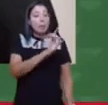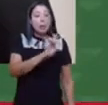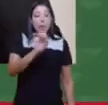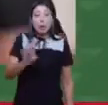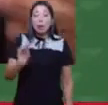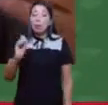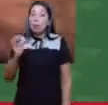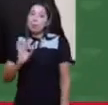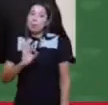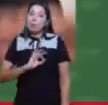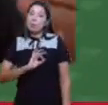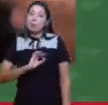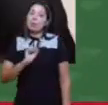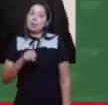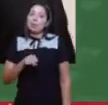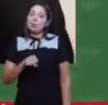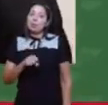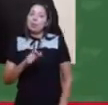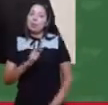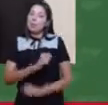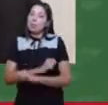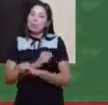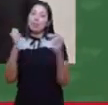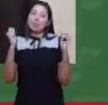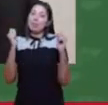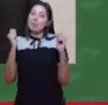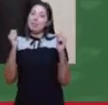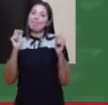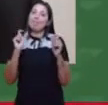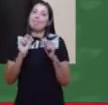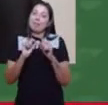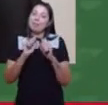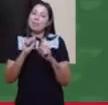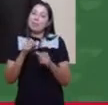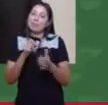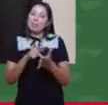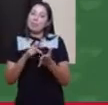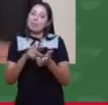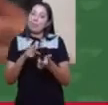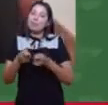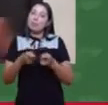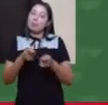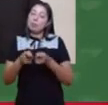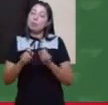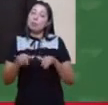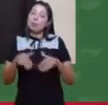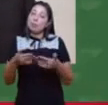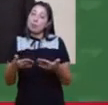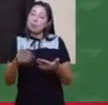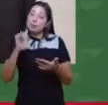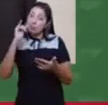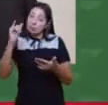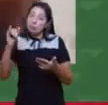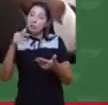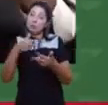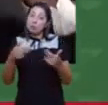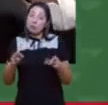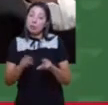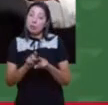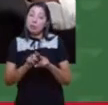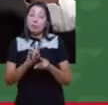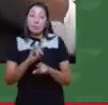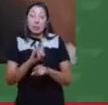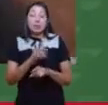Polícia Federal? É impossível fazer de fato o controle, portanto, para evitar a fraude. Então,